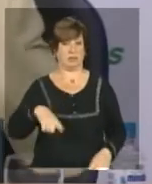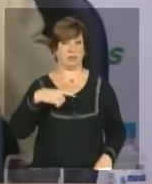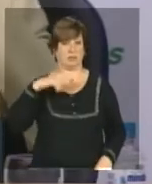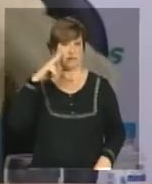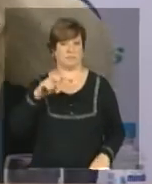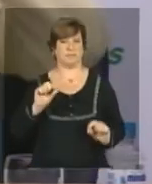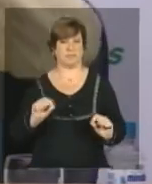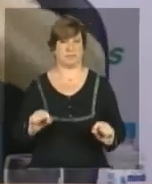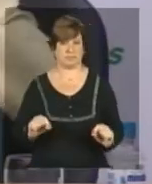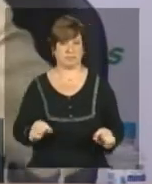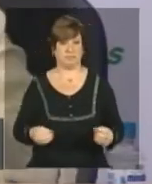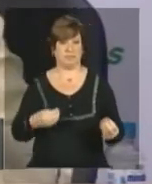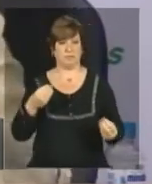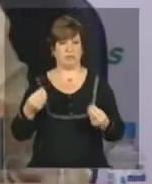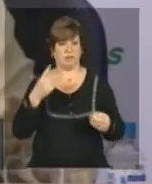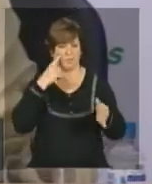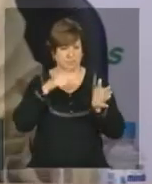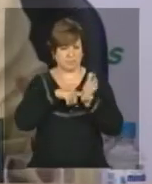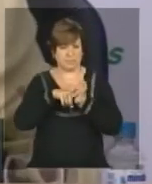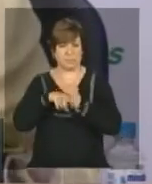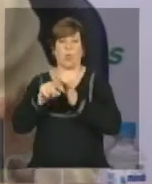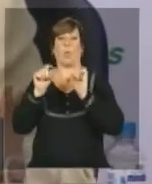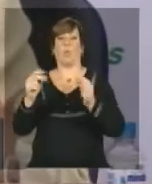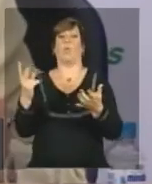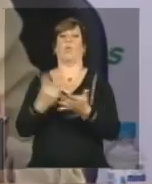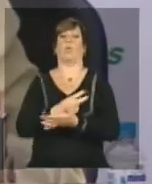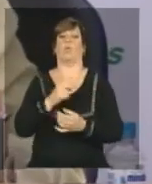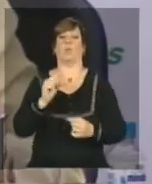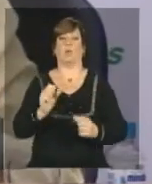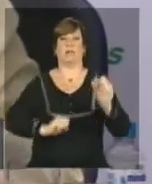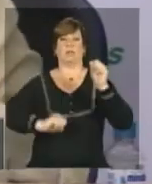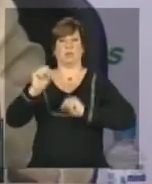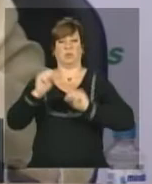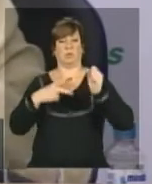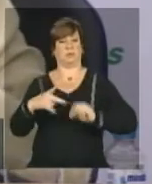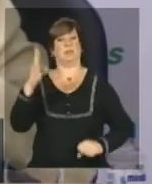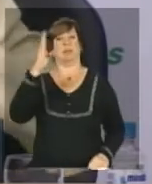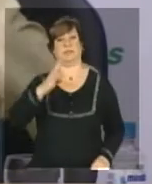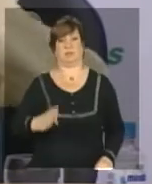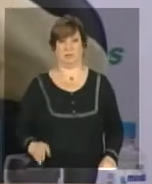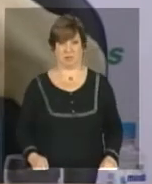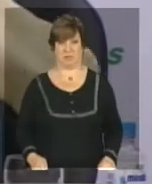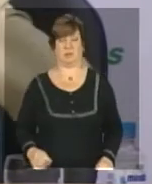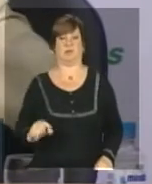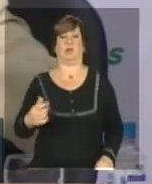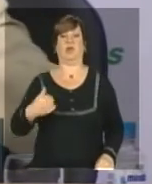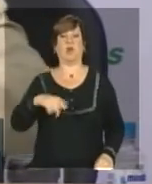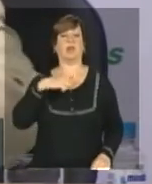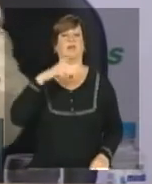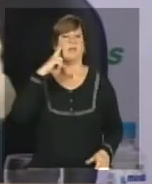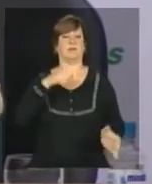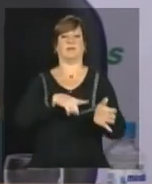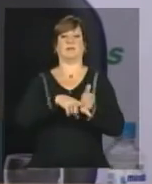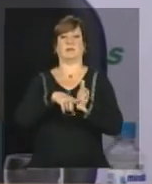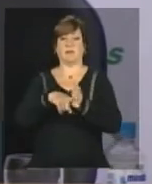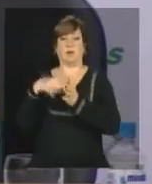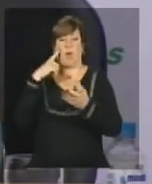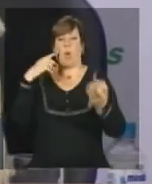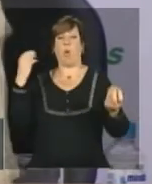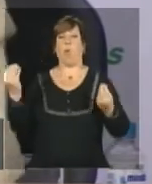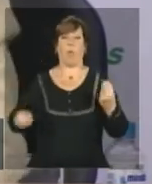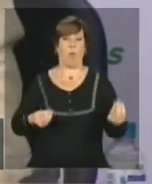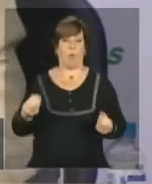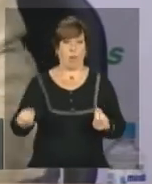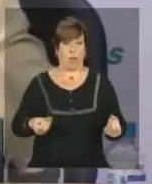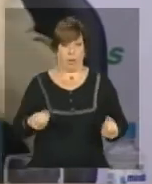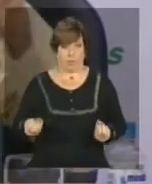com lupa o que está acontecendo na indústria nacional. Nós estamos avaliando as consequências